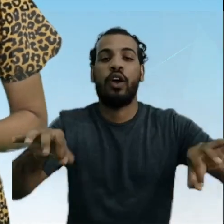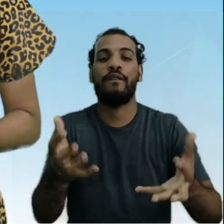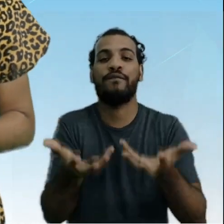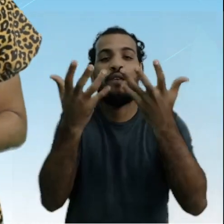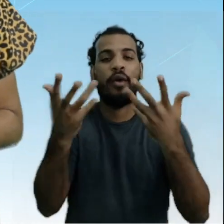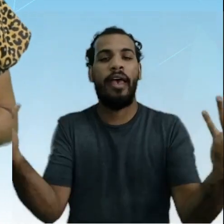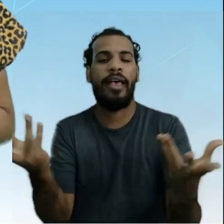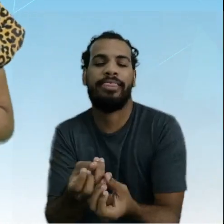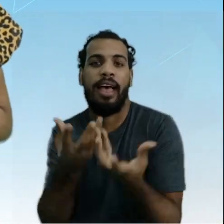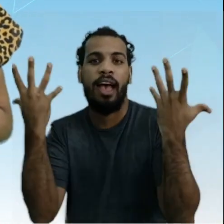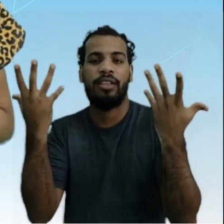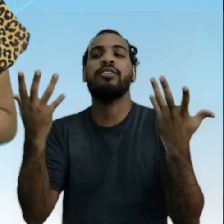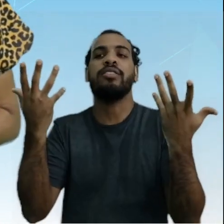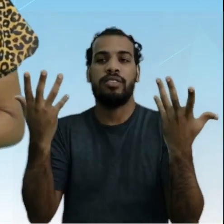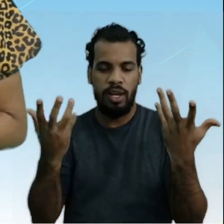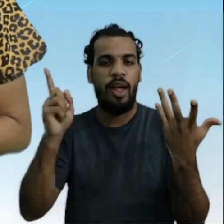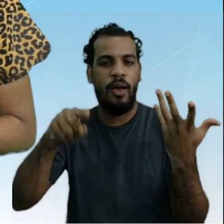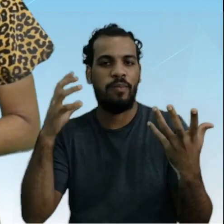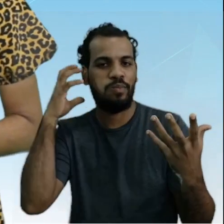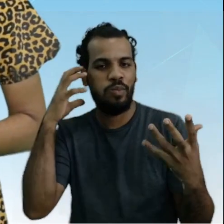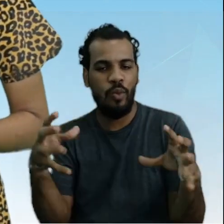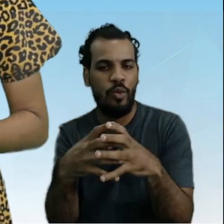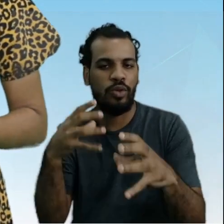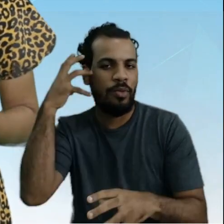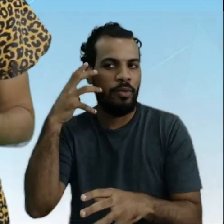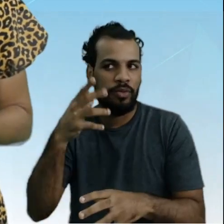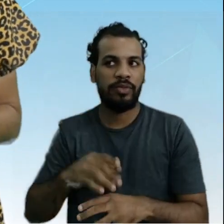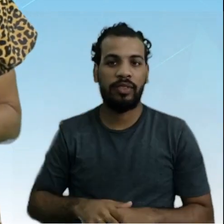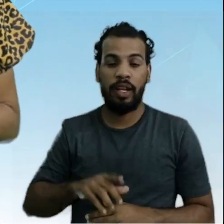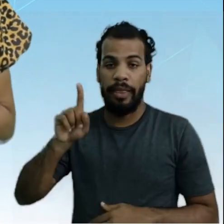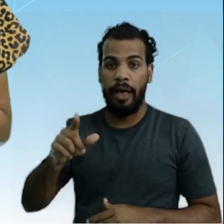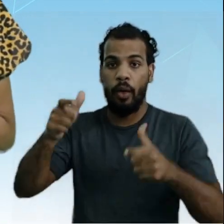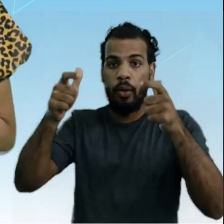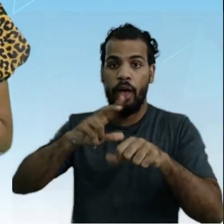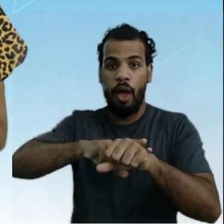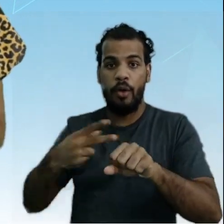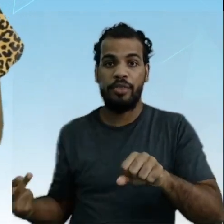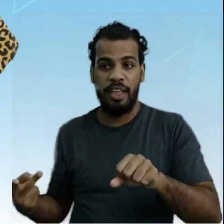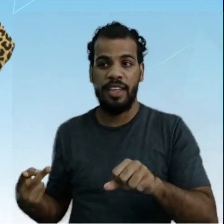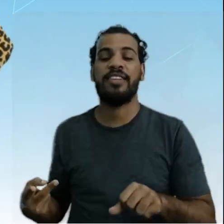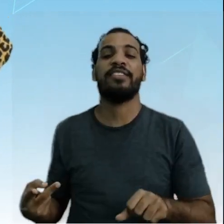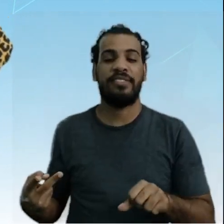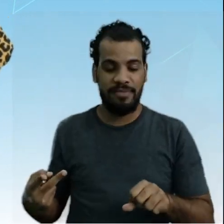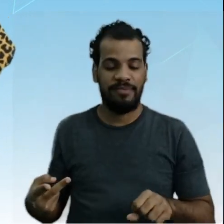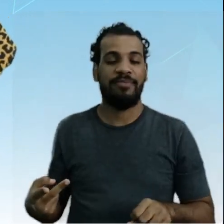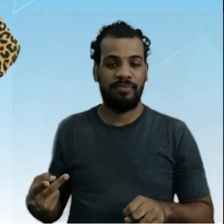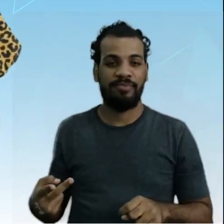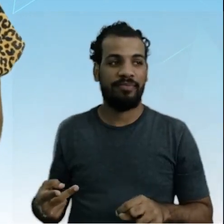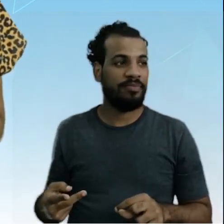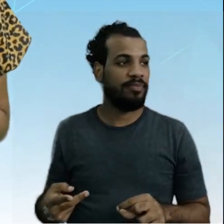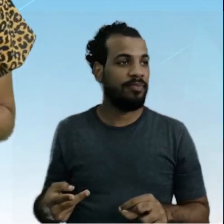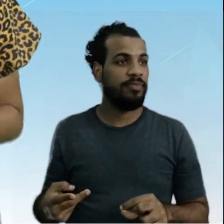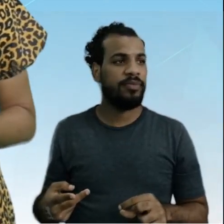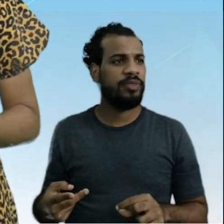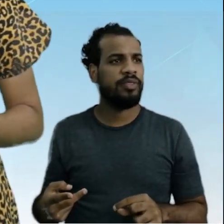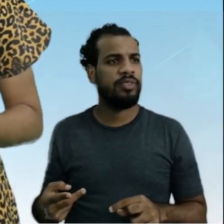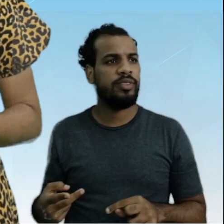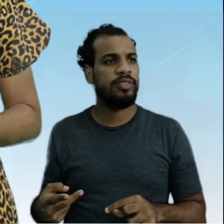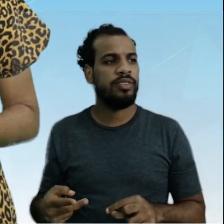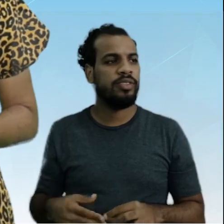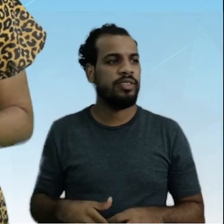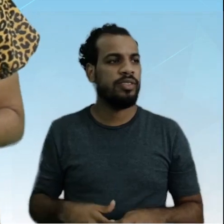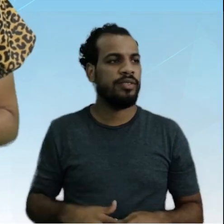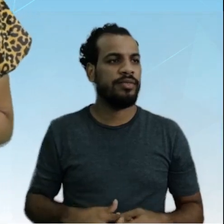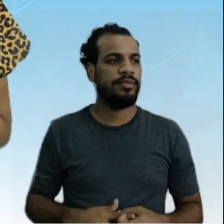Fogo Encantado. É uma Sim, banda, não é isso? sim, é uma banda de lá de Arco Verde. Então vamos conhecer um pouco. Professora, veja só, antes